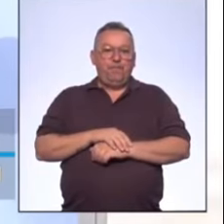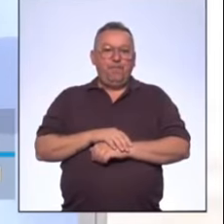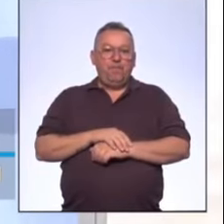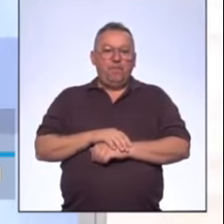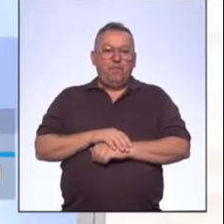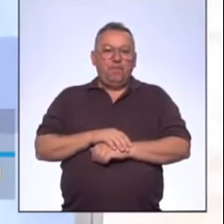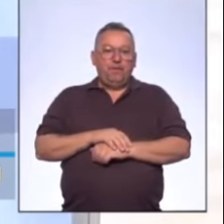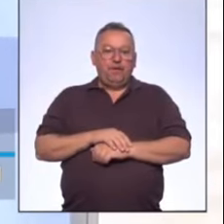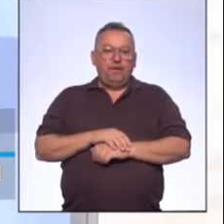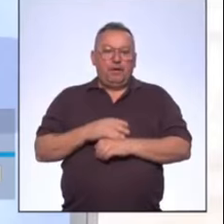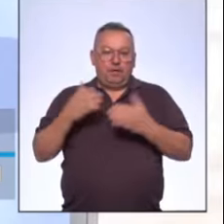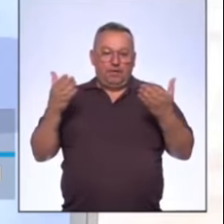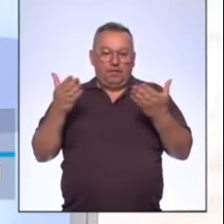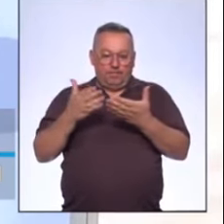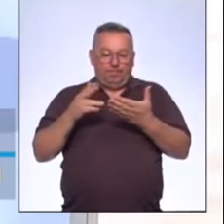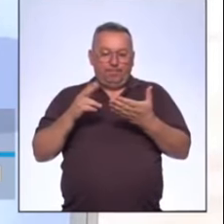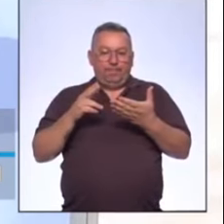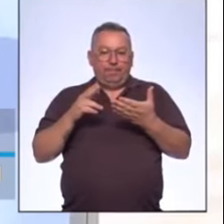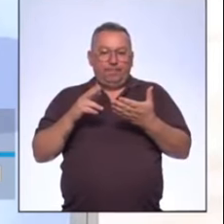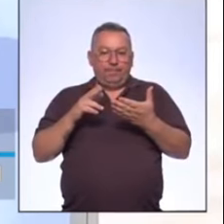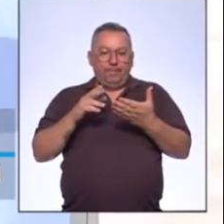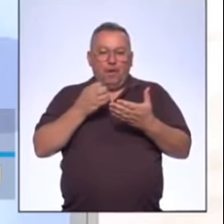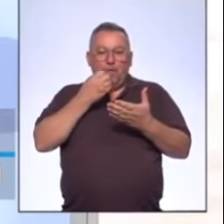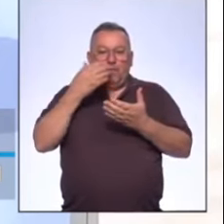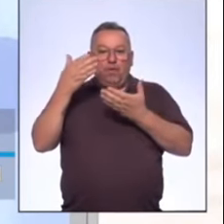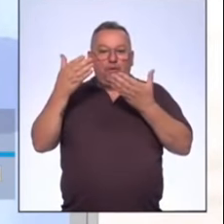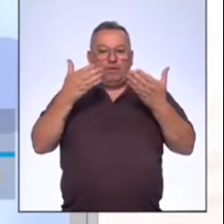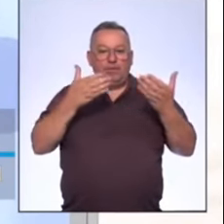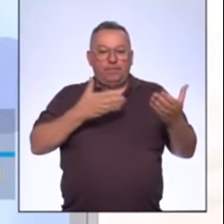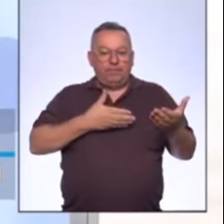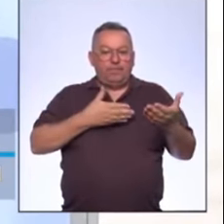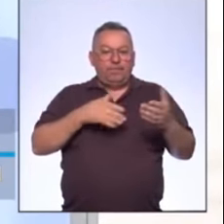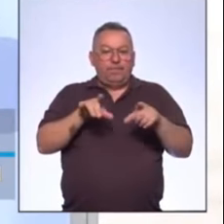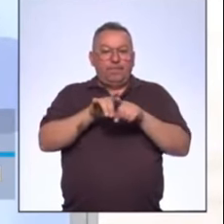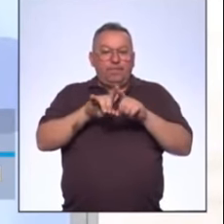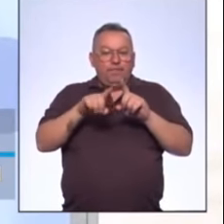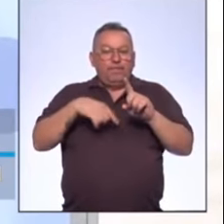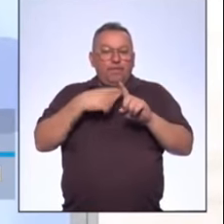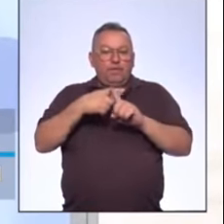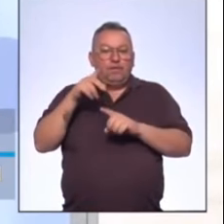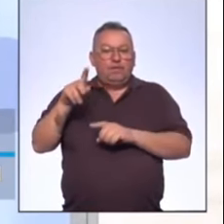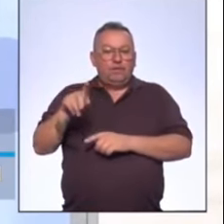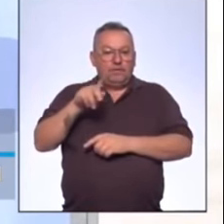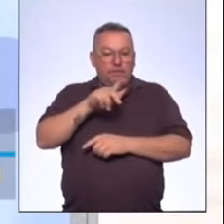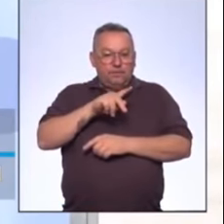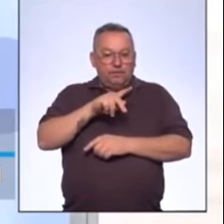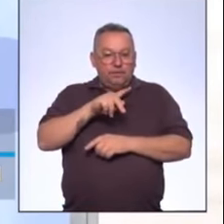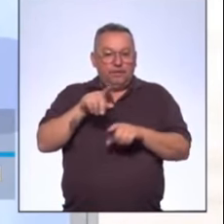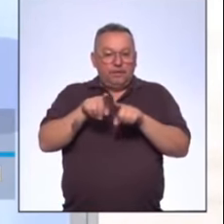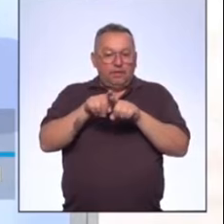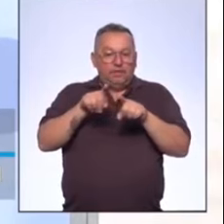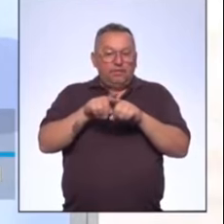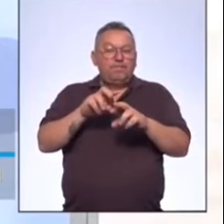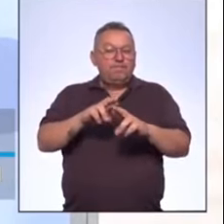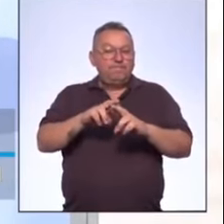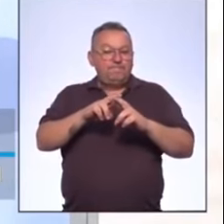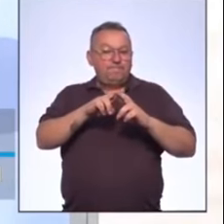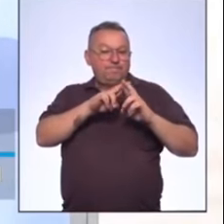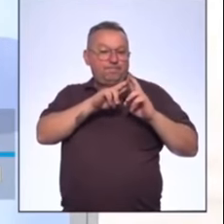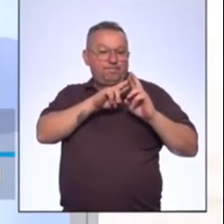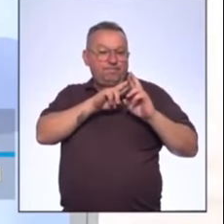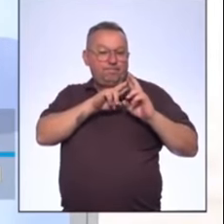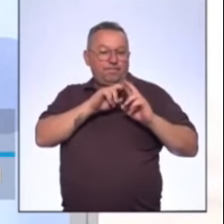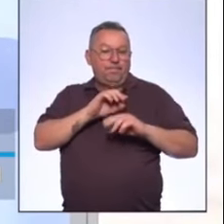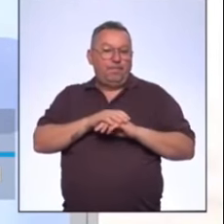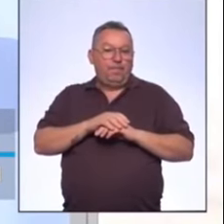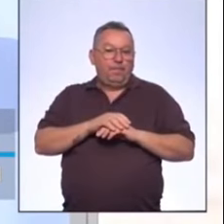Muito bem, então aí para dar as boas-vindas, né? Primeiro, mais uma vez, aos educandos, aos responsáveis que estão aí acompanhando